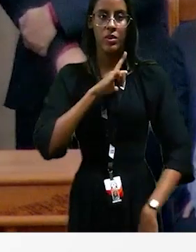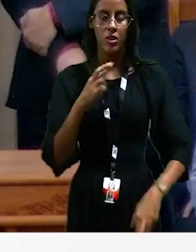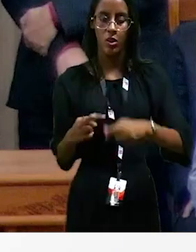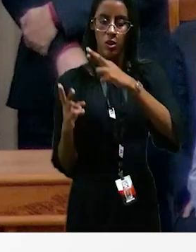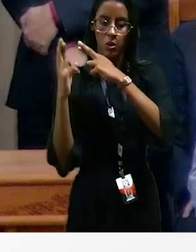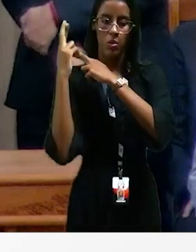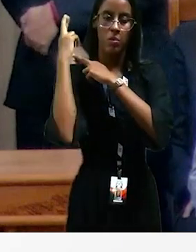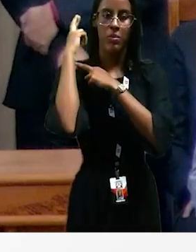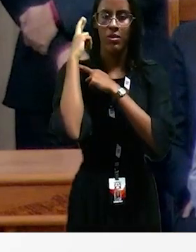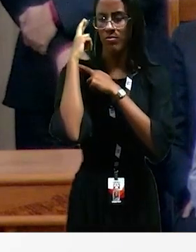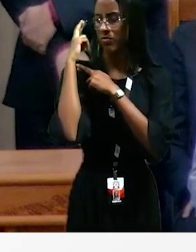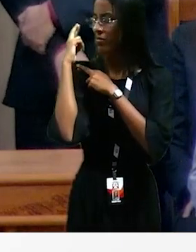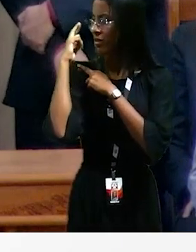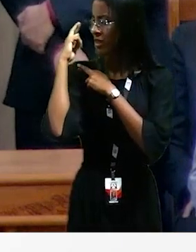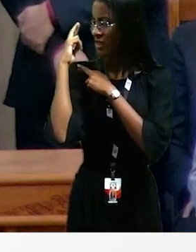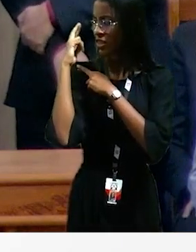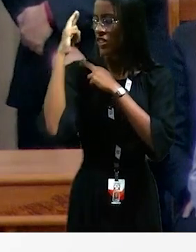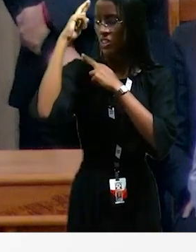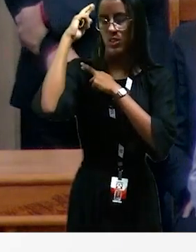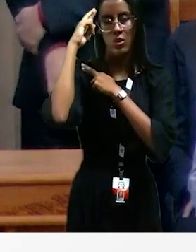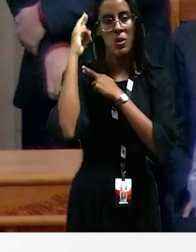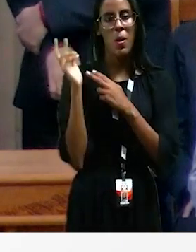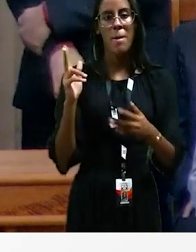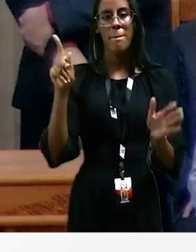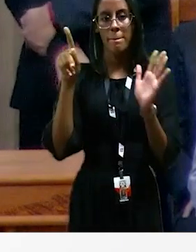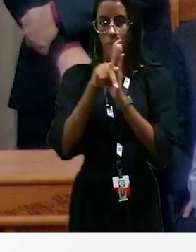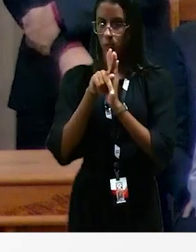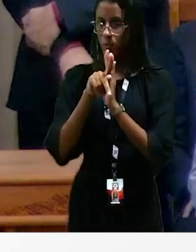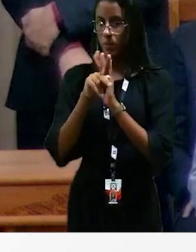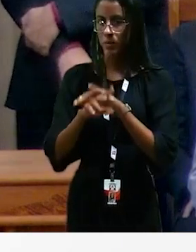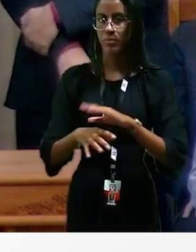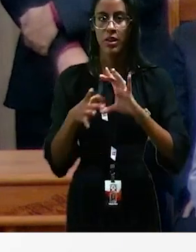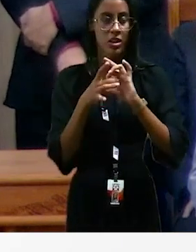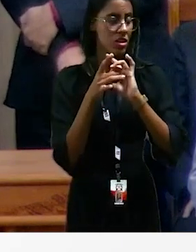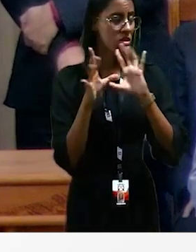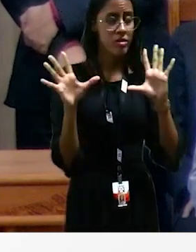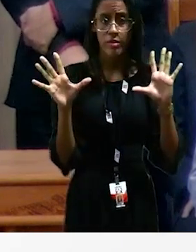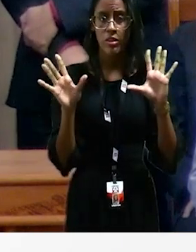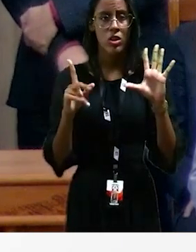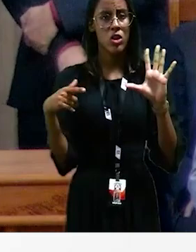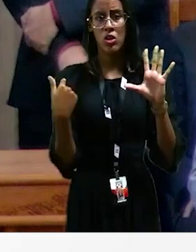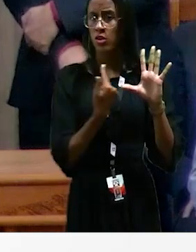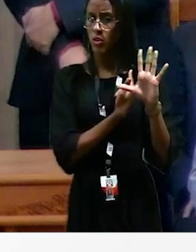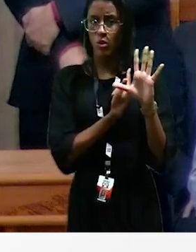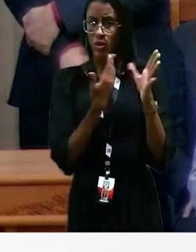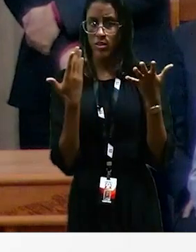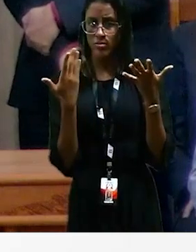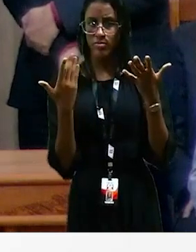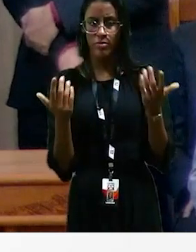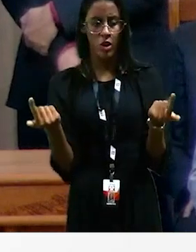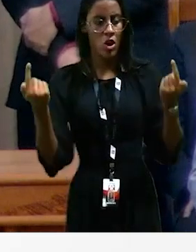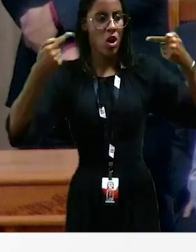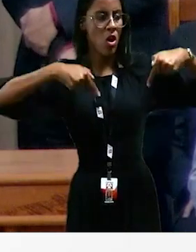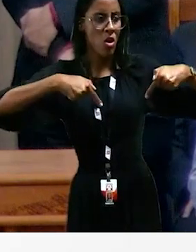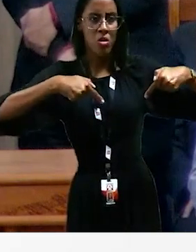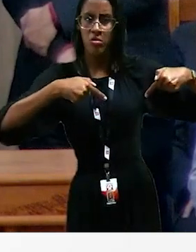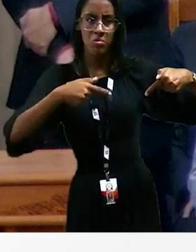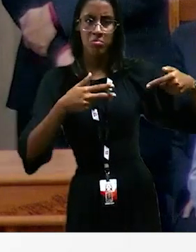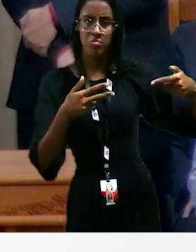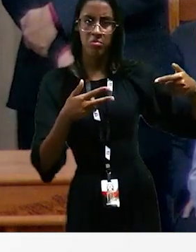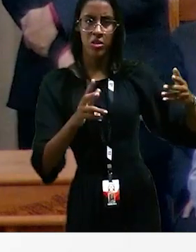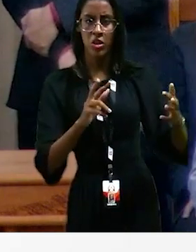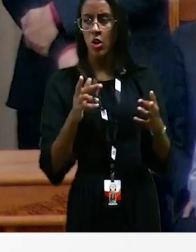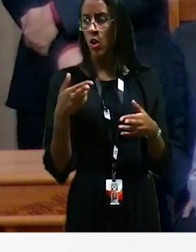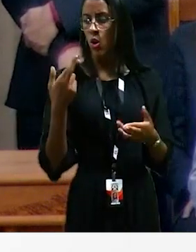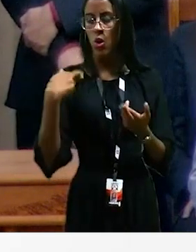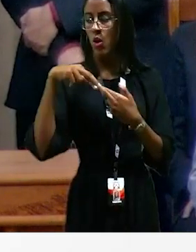os irmãos Nós não somos contra nenhuma religião em especial religião